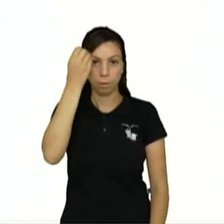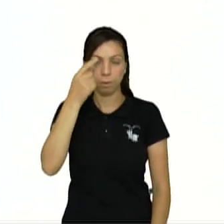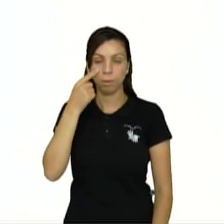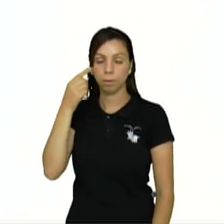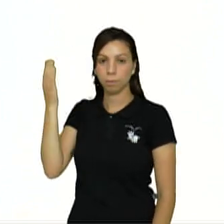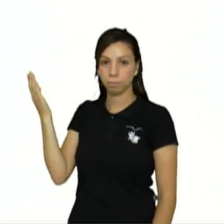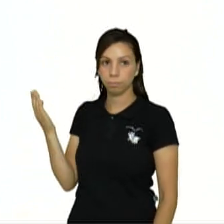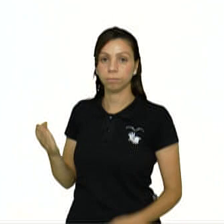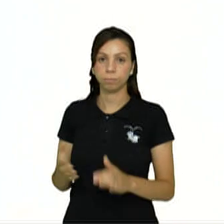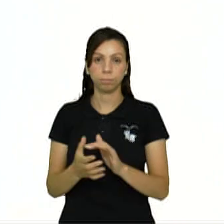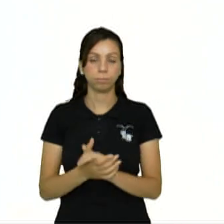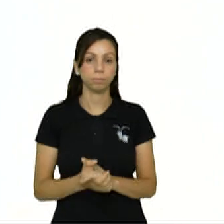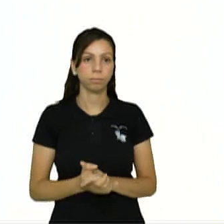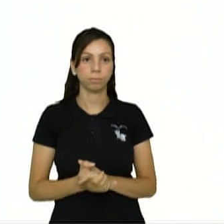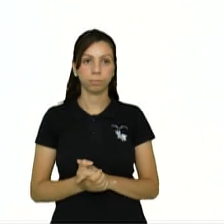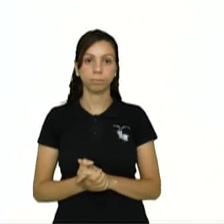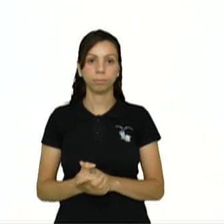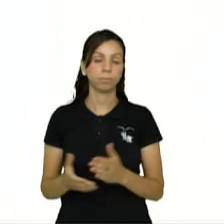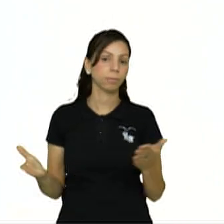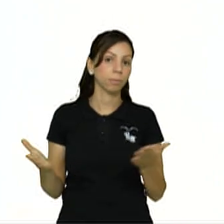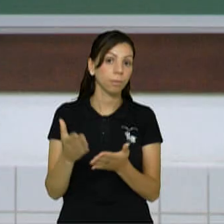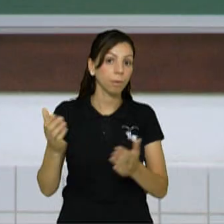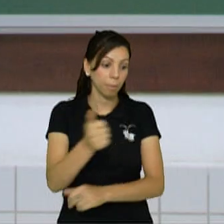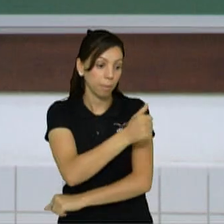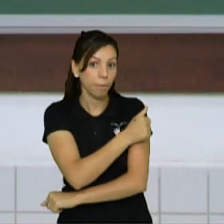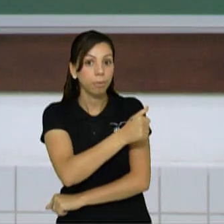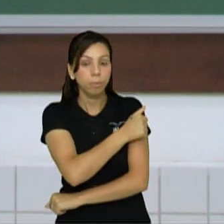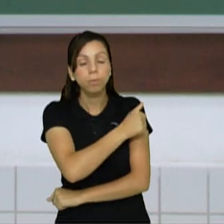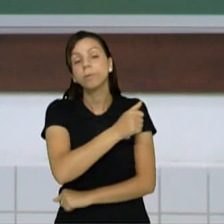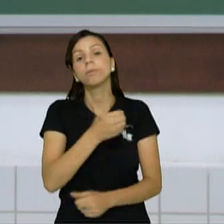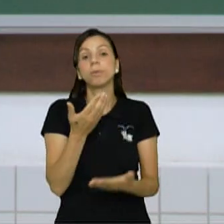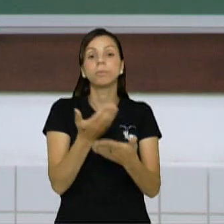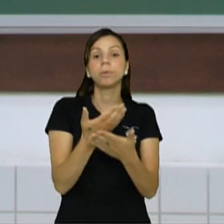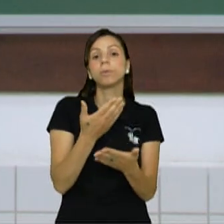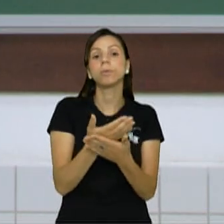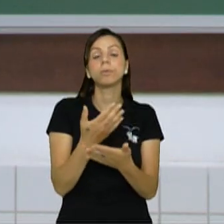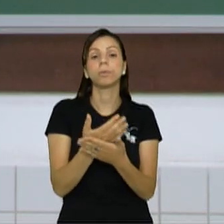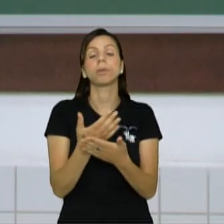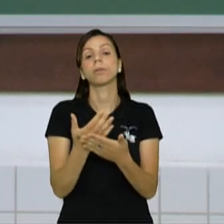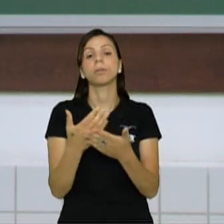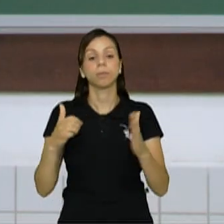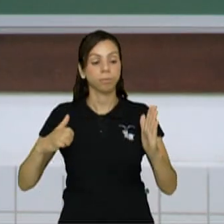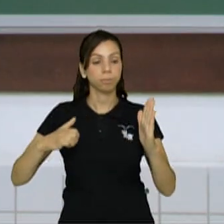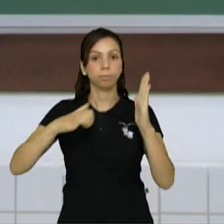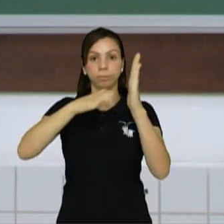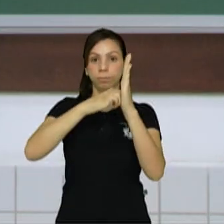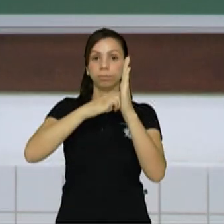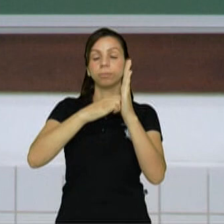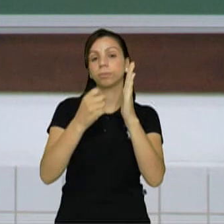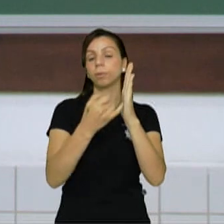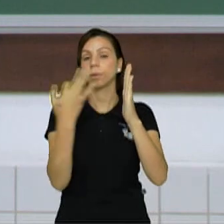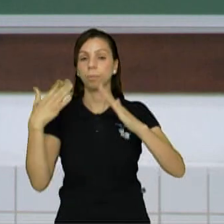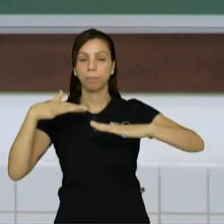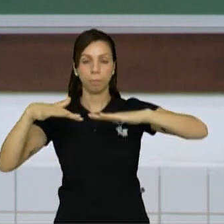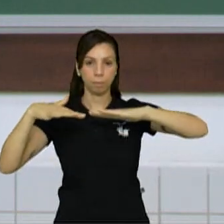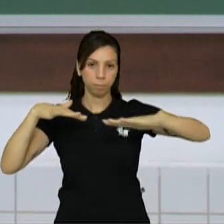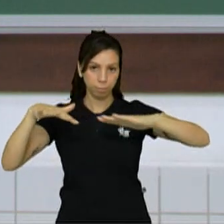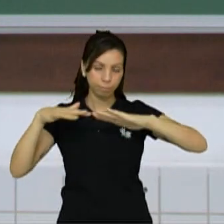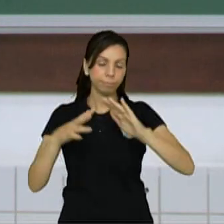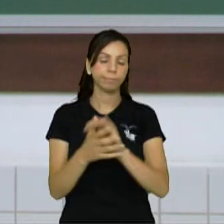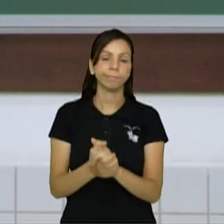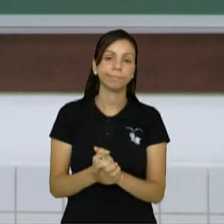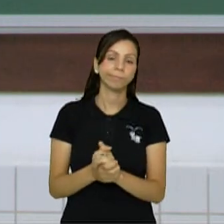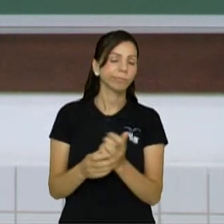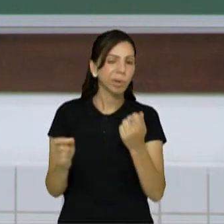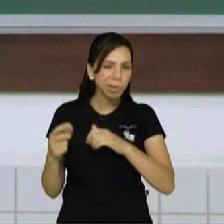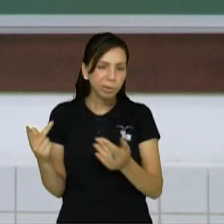disso. Pessoal, a maioria dos alunos que eles vão estudar essa parte de colisões, que tem quantidade de movimento, eles se